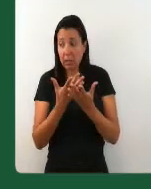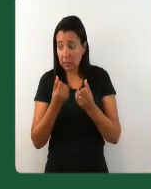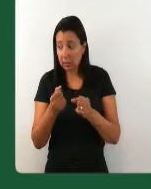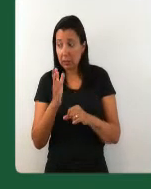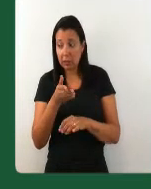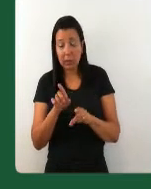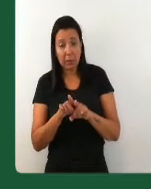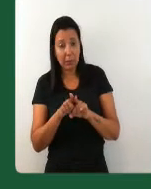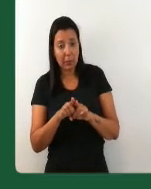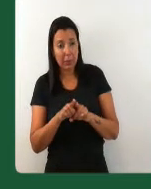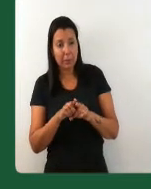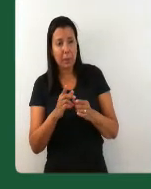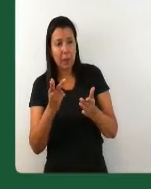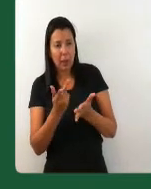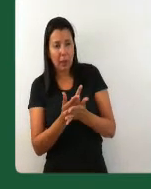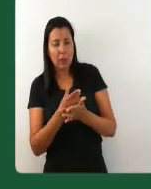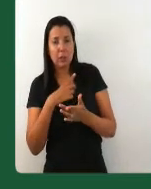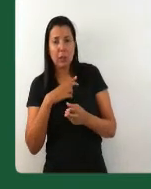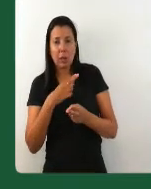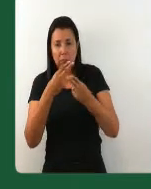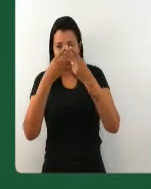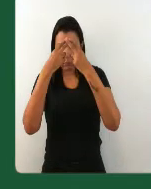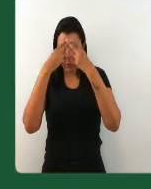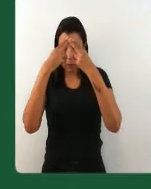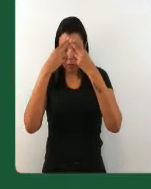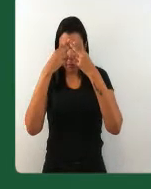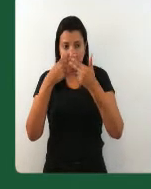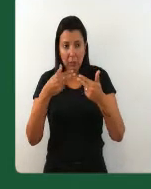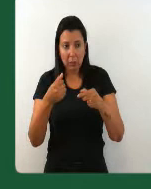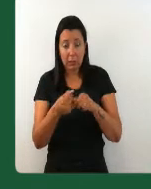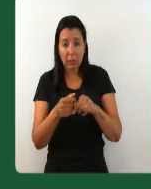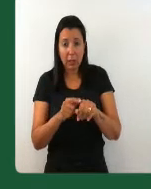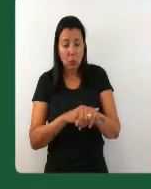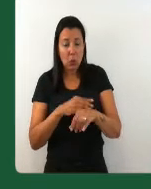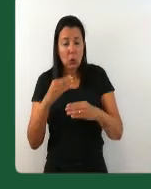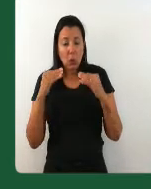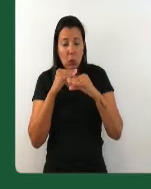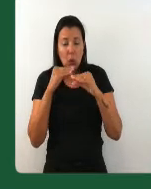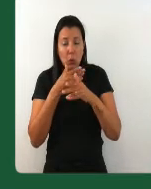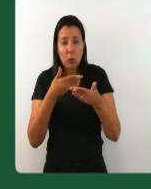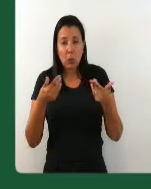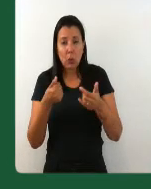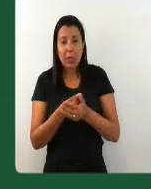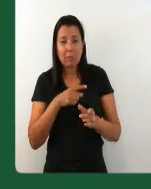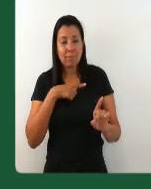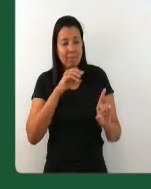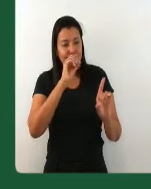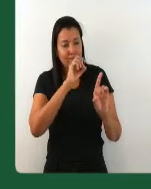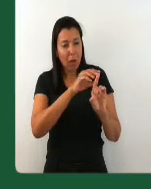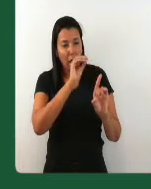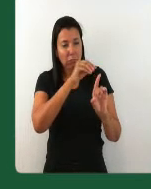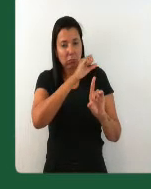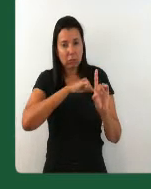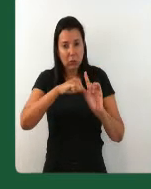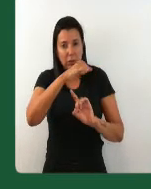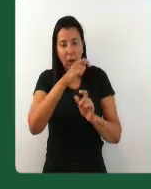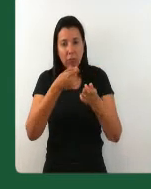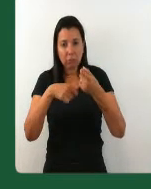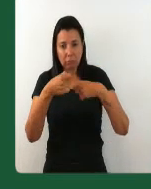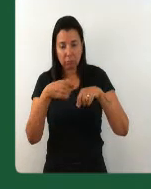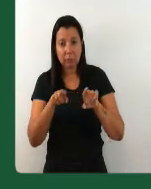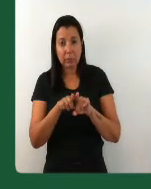adquiridas, sequelas de trauma, tumores e queimaduras que se encontram em situação de vulnerabilidade